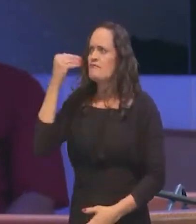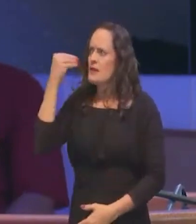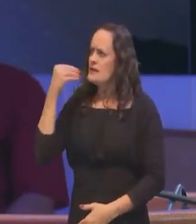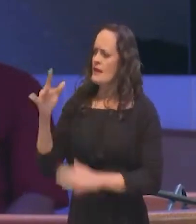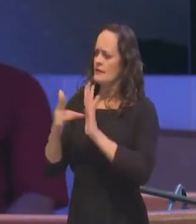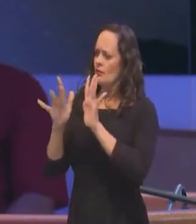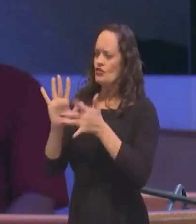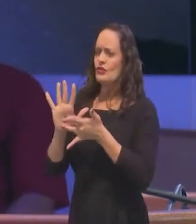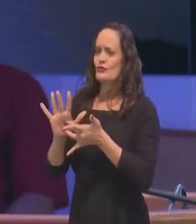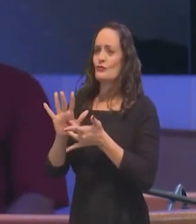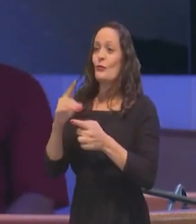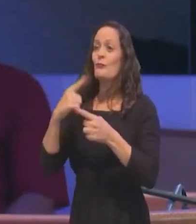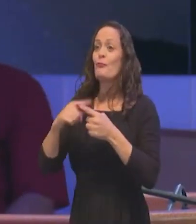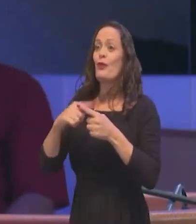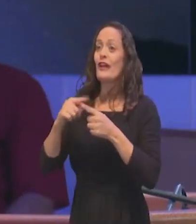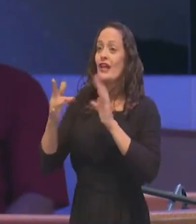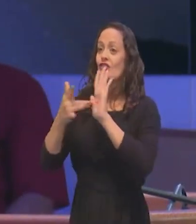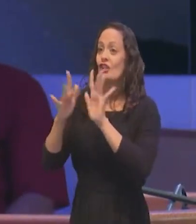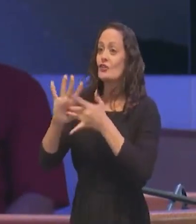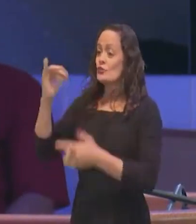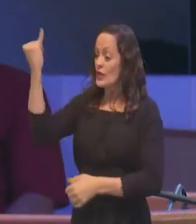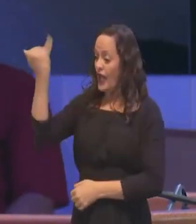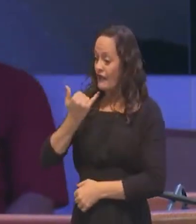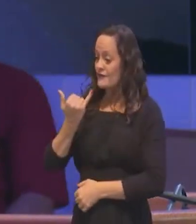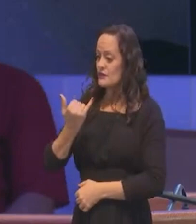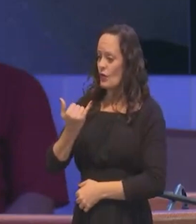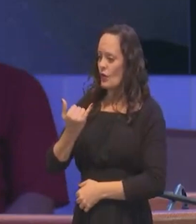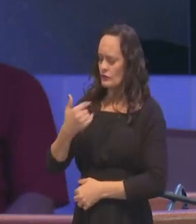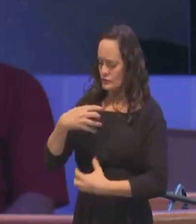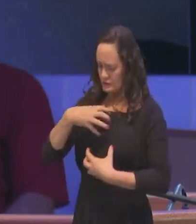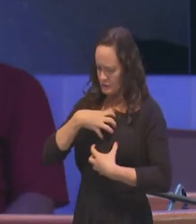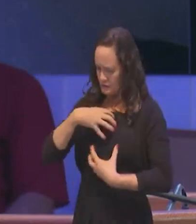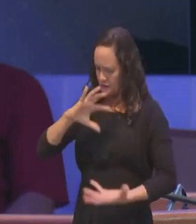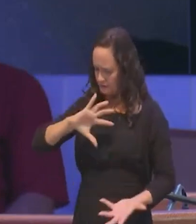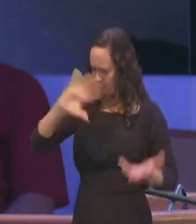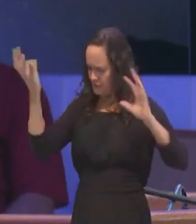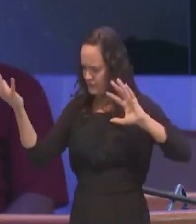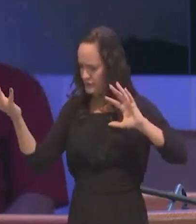Senhor, porque o próprio Senhor lhe disse que ele teria uma outra experiência